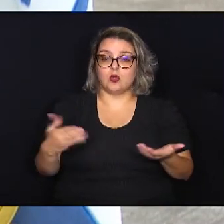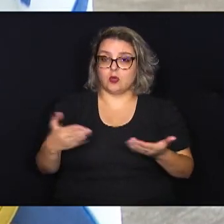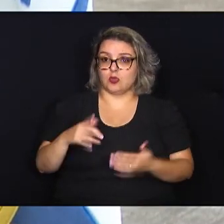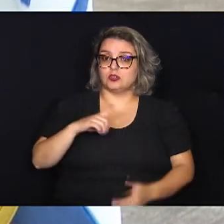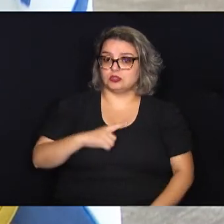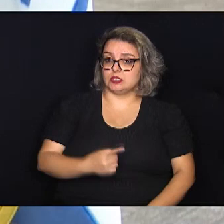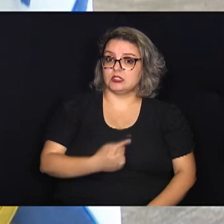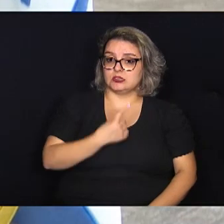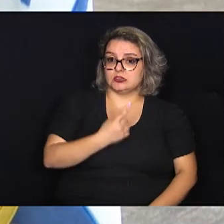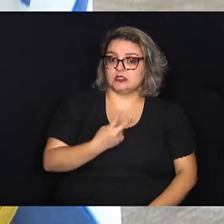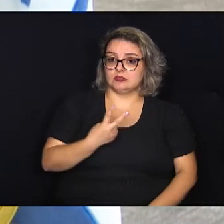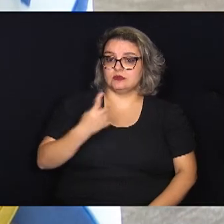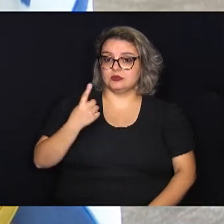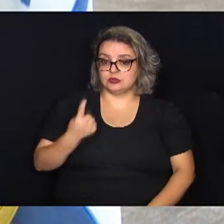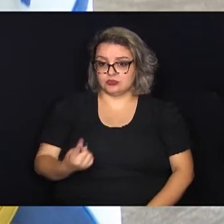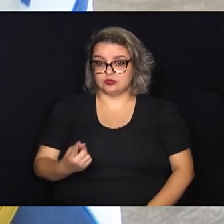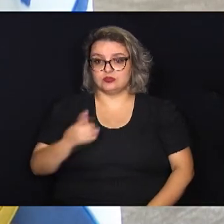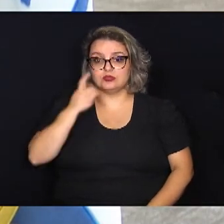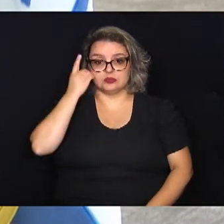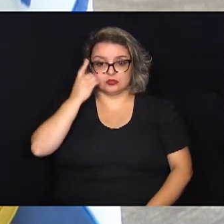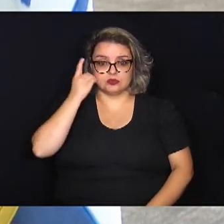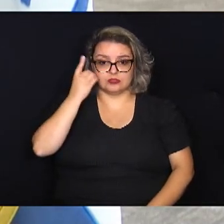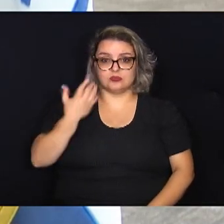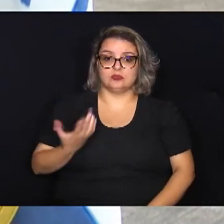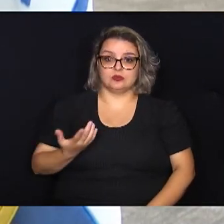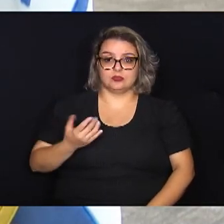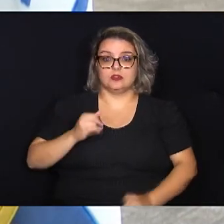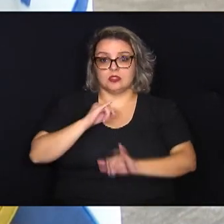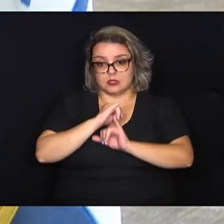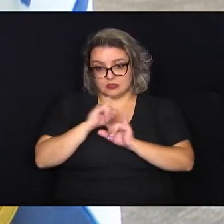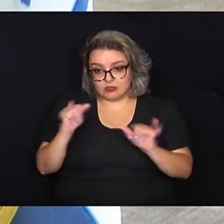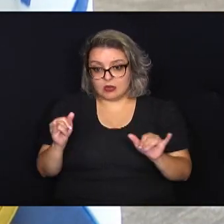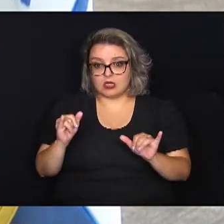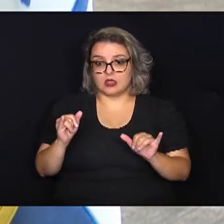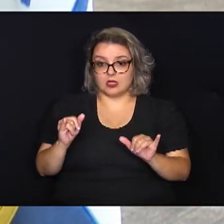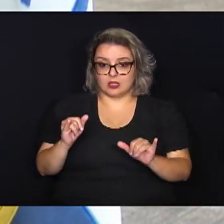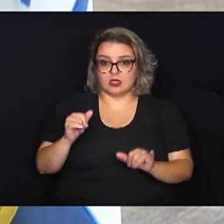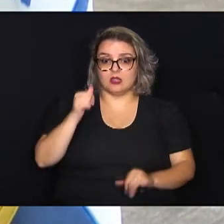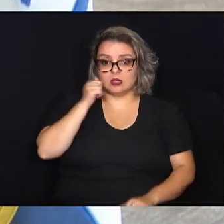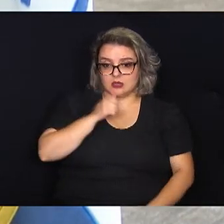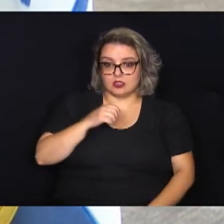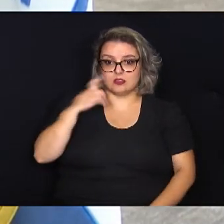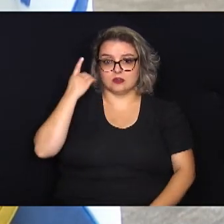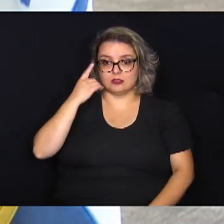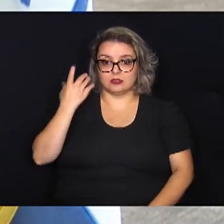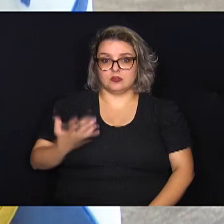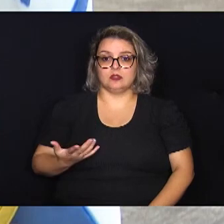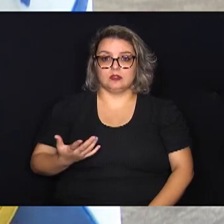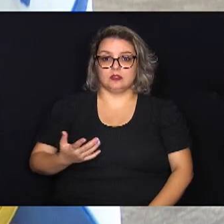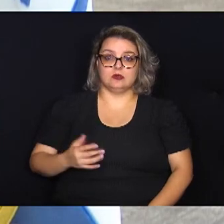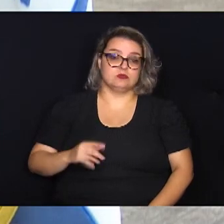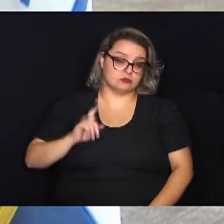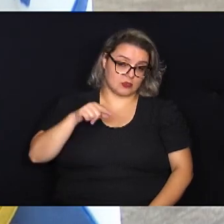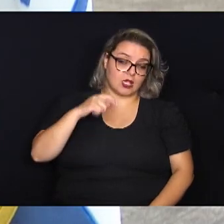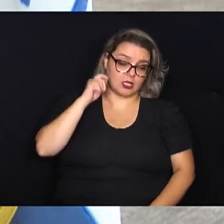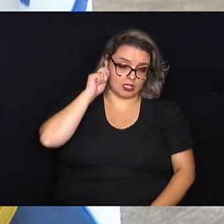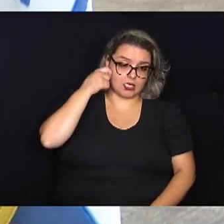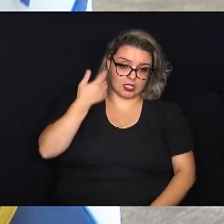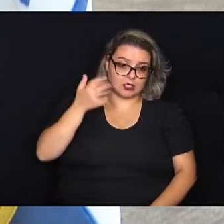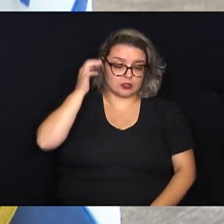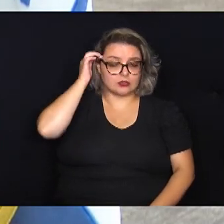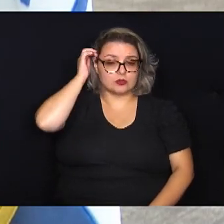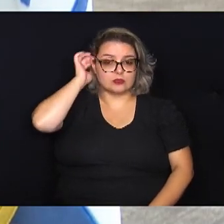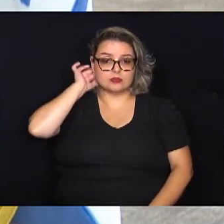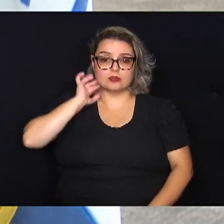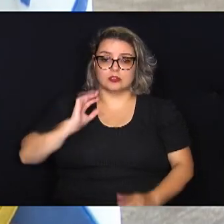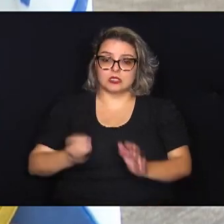121 deputados que se autodeclaram, entre deputados e deputadas que se declaram negros, e a criação de